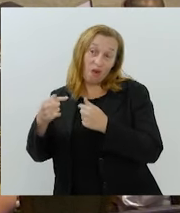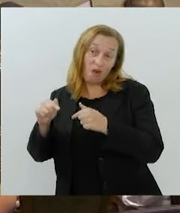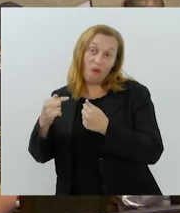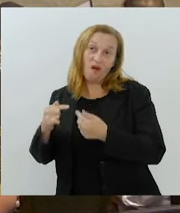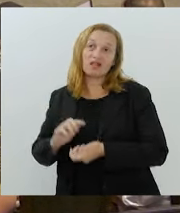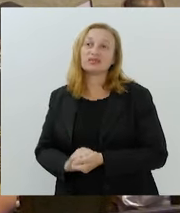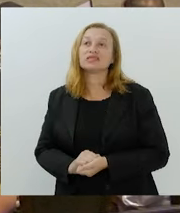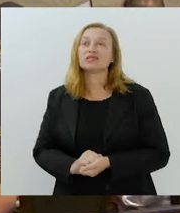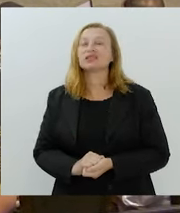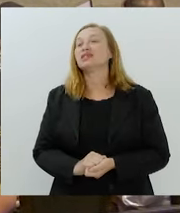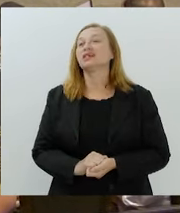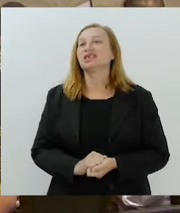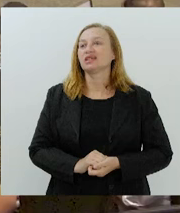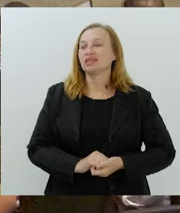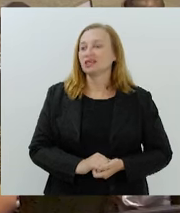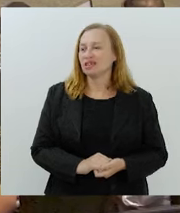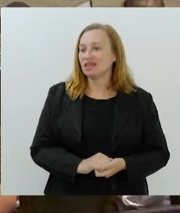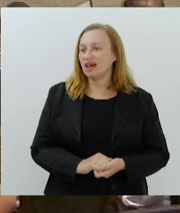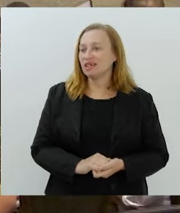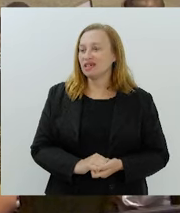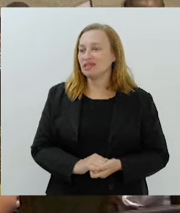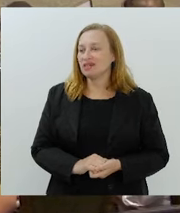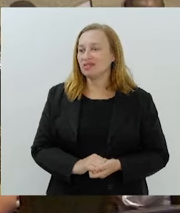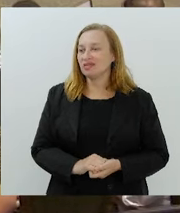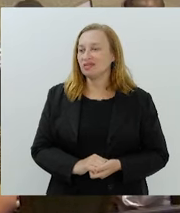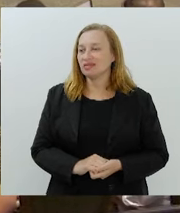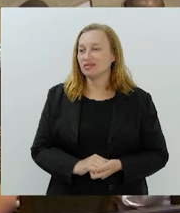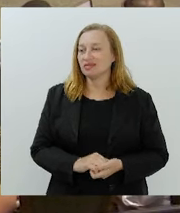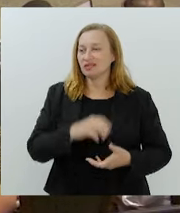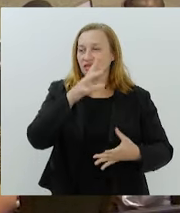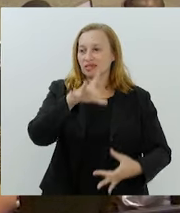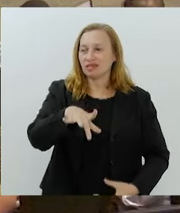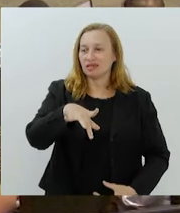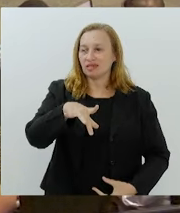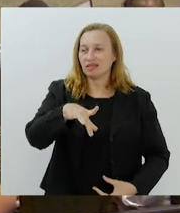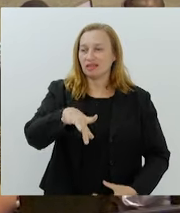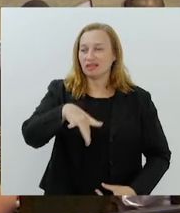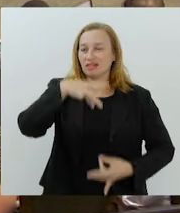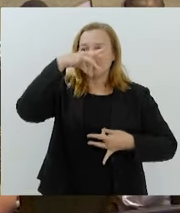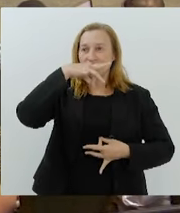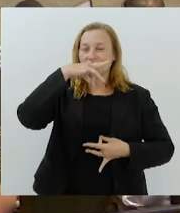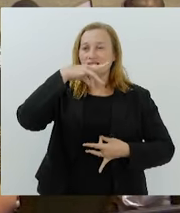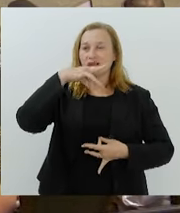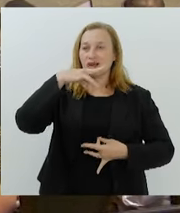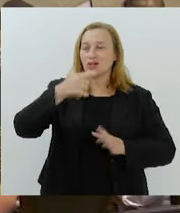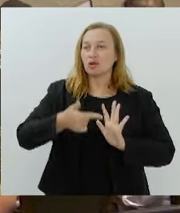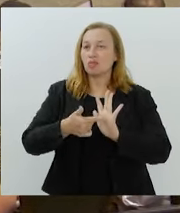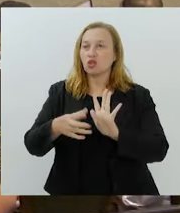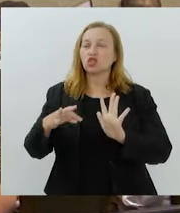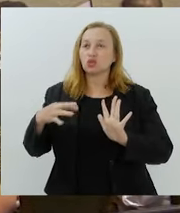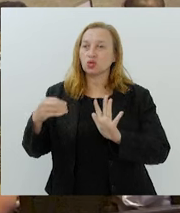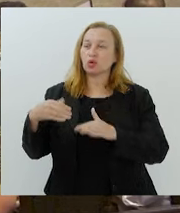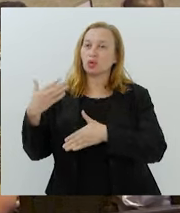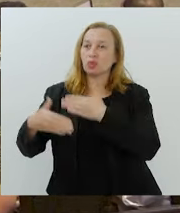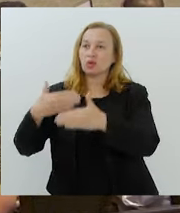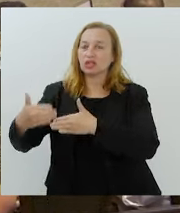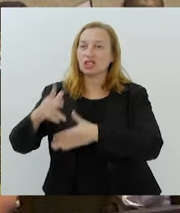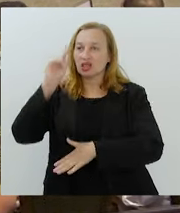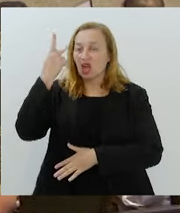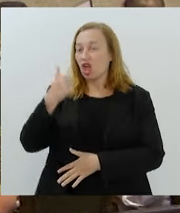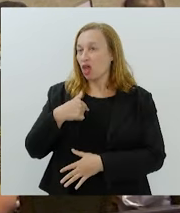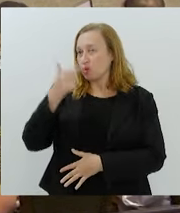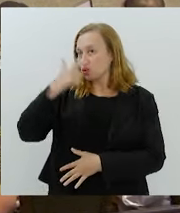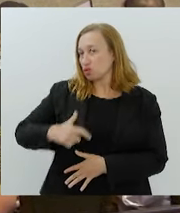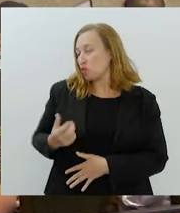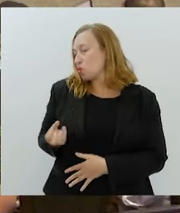a encarnação de tudo isso que representa todo o processo histórico. Eu sou, poderia dizer que talvez o mais novinho aqui da